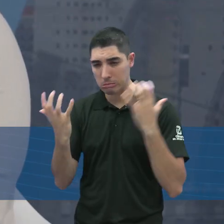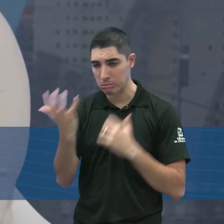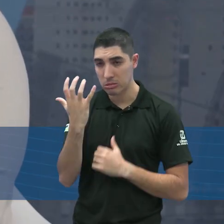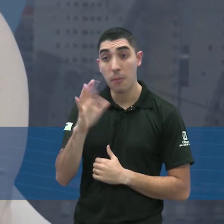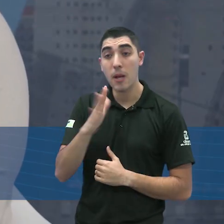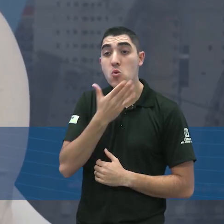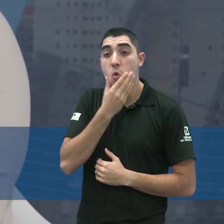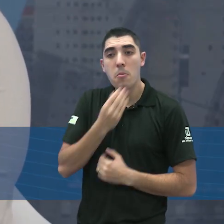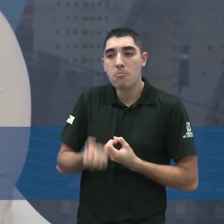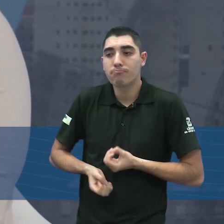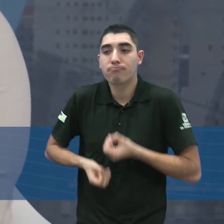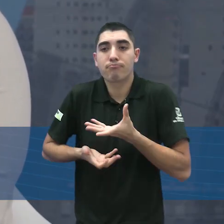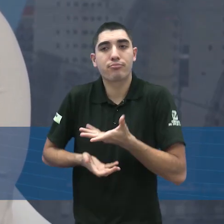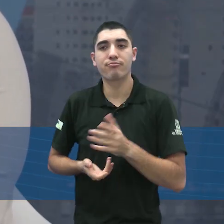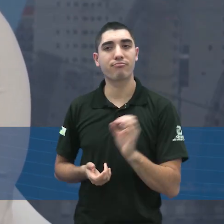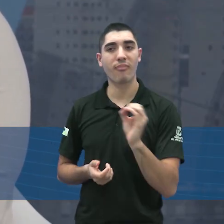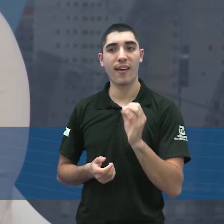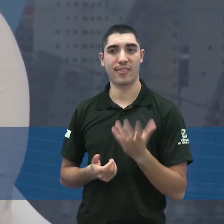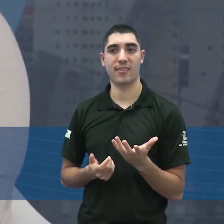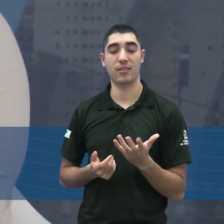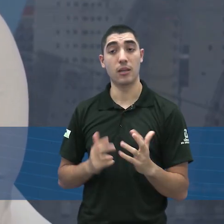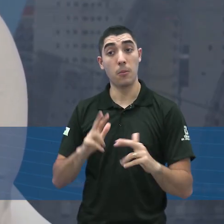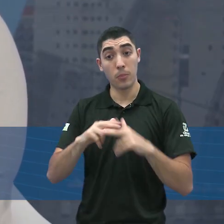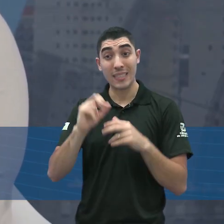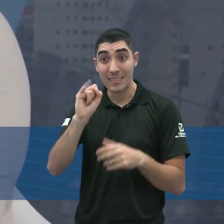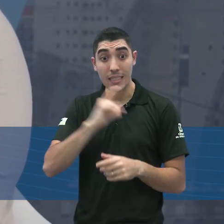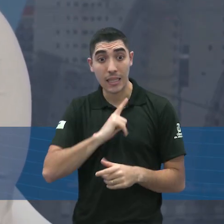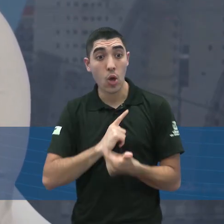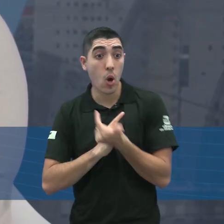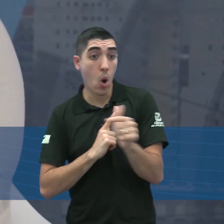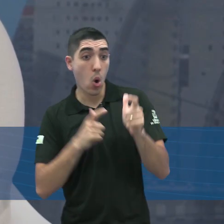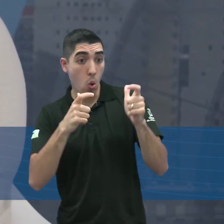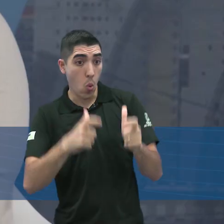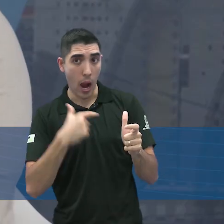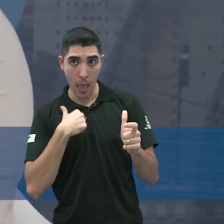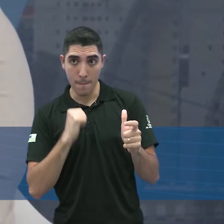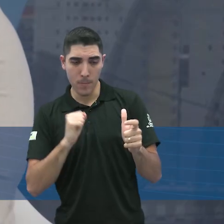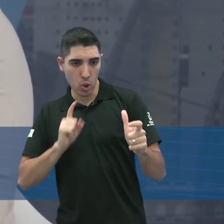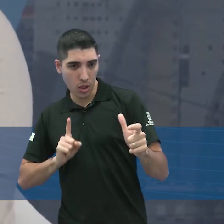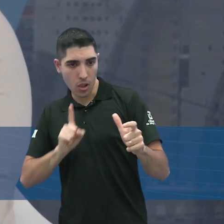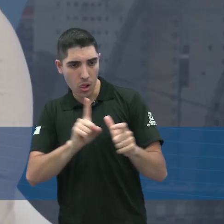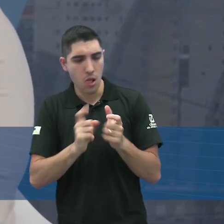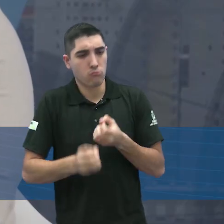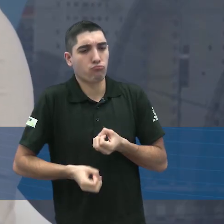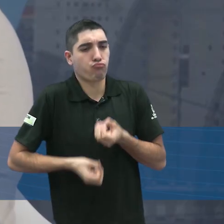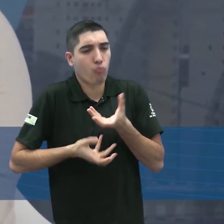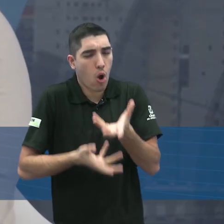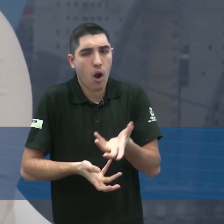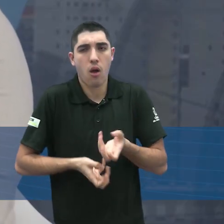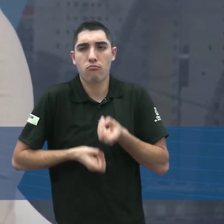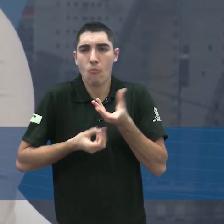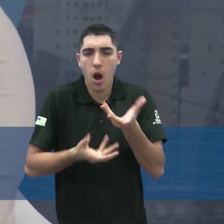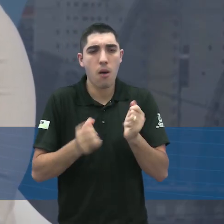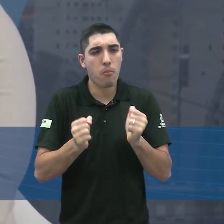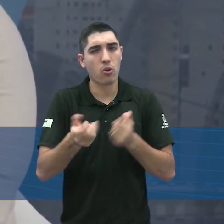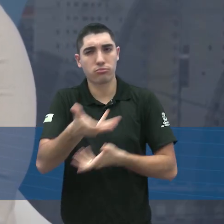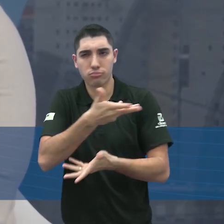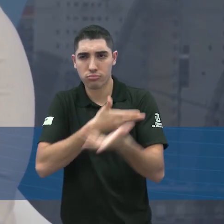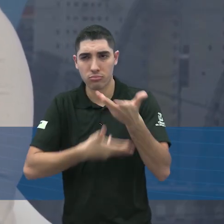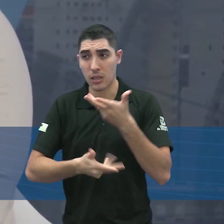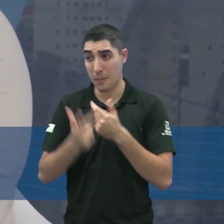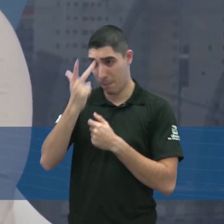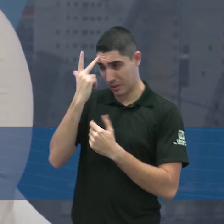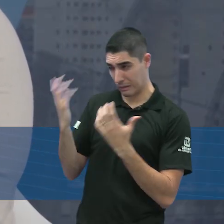né? Então, criar espaços, né, de fala, né, onde os homens possam ser escutados, né,